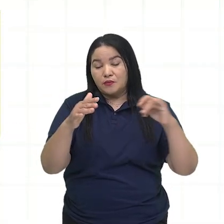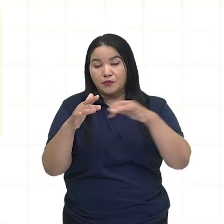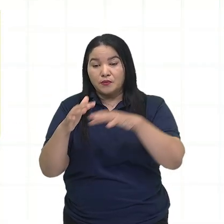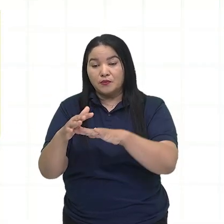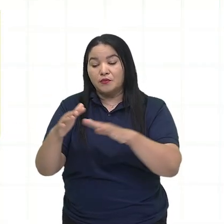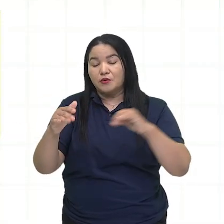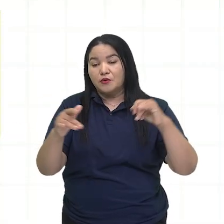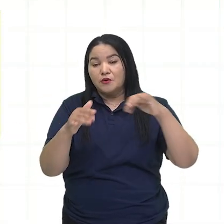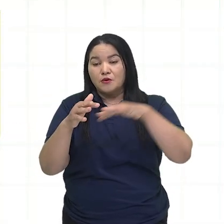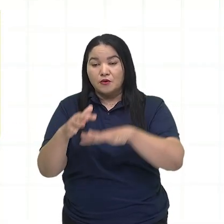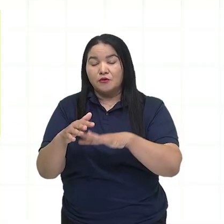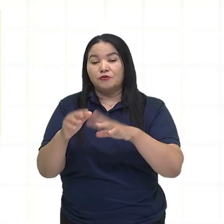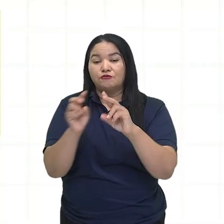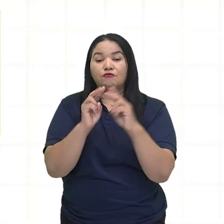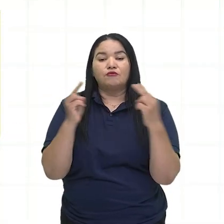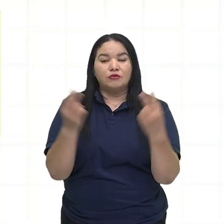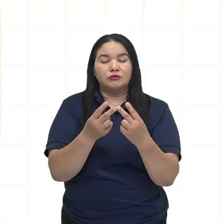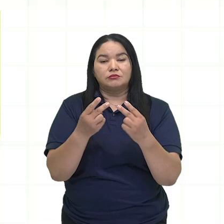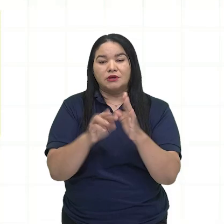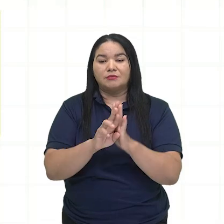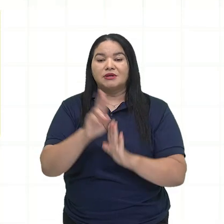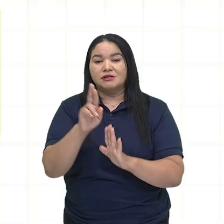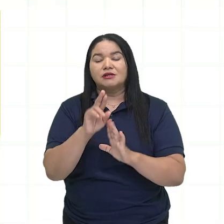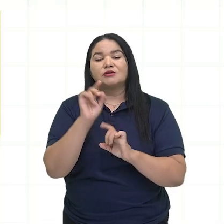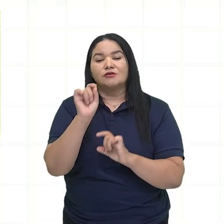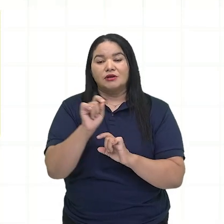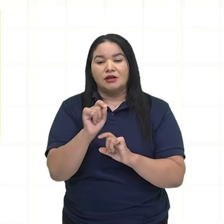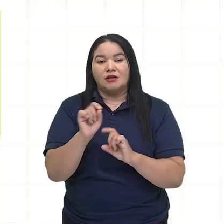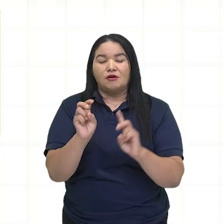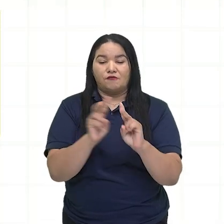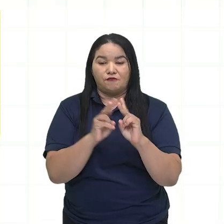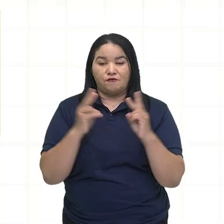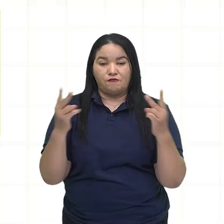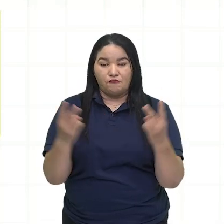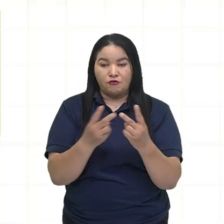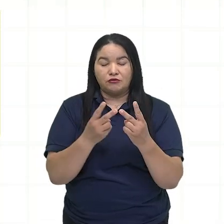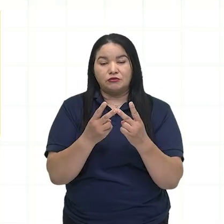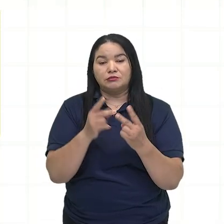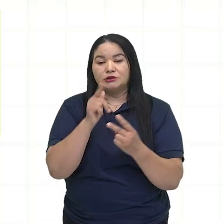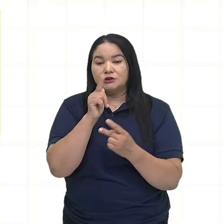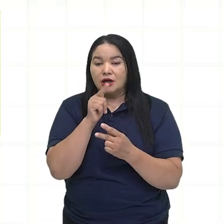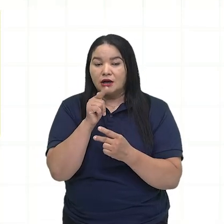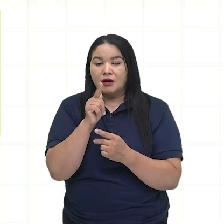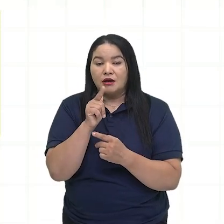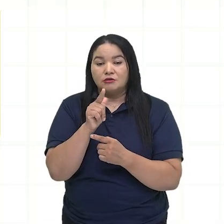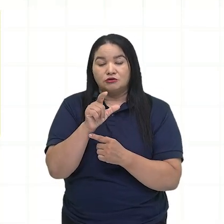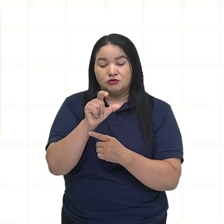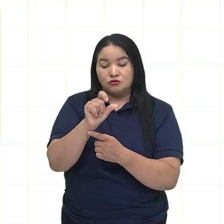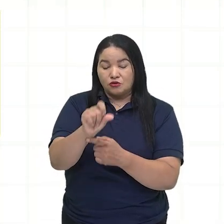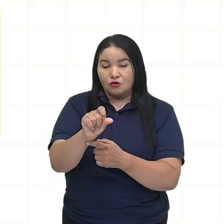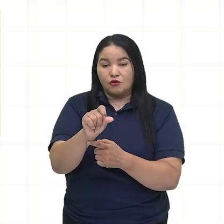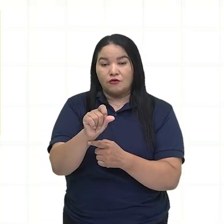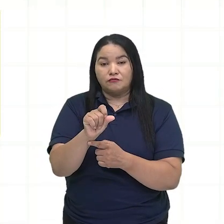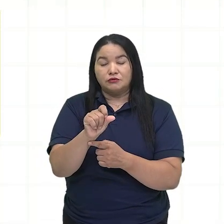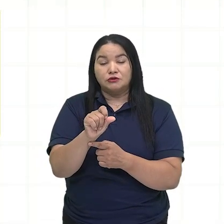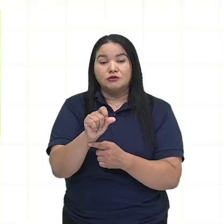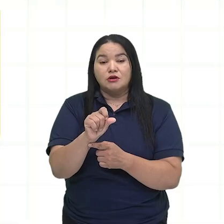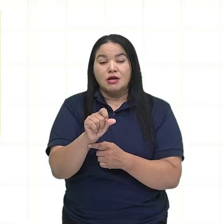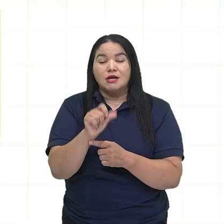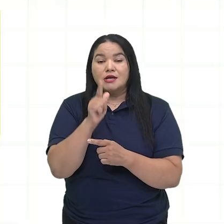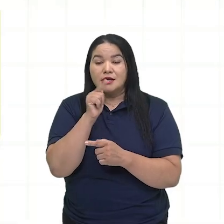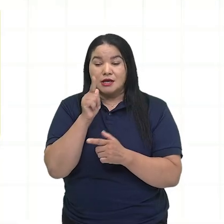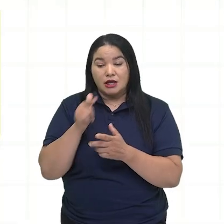liberado somente por ele representa o volume de água de 9 dos maiores rios